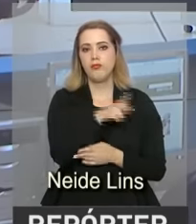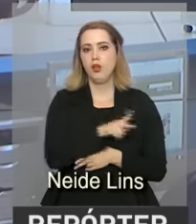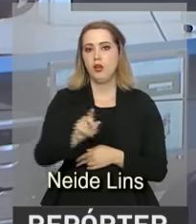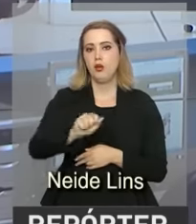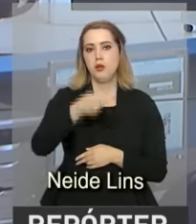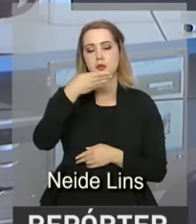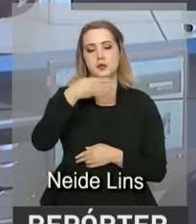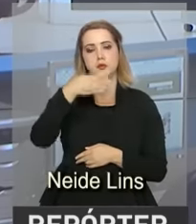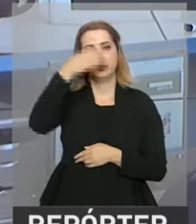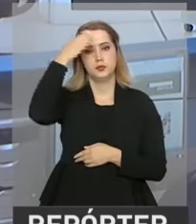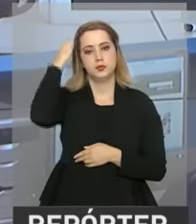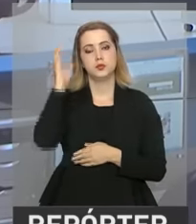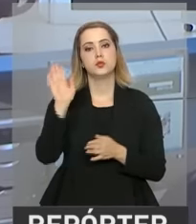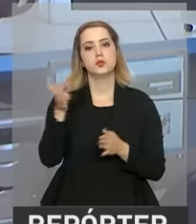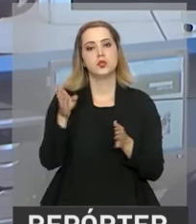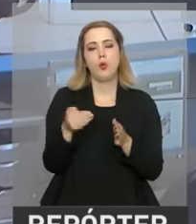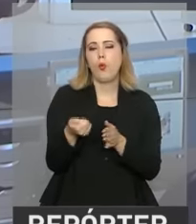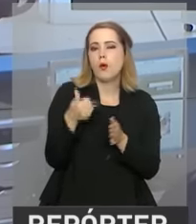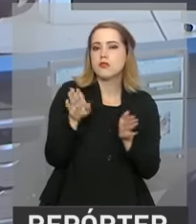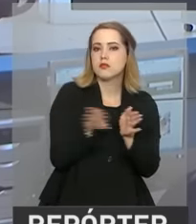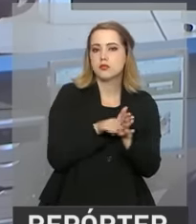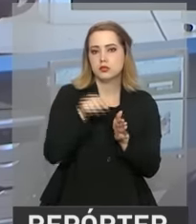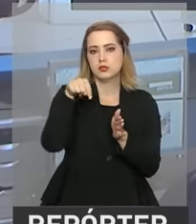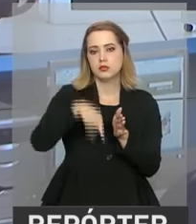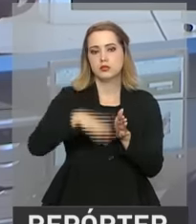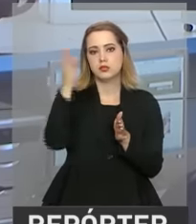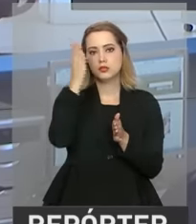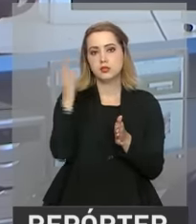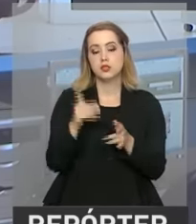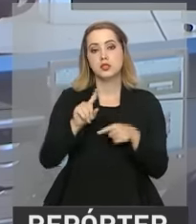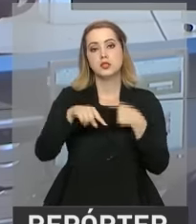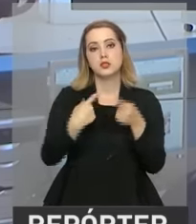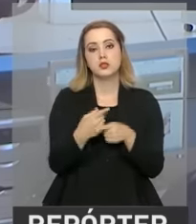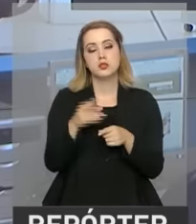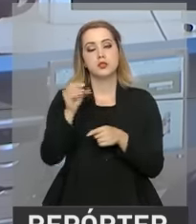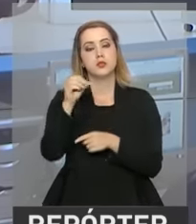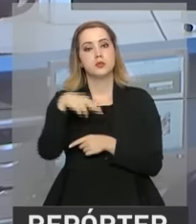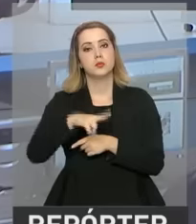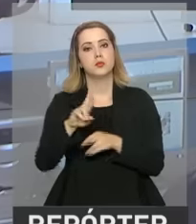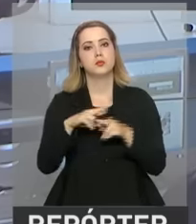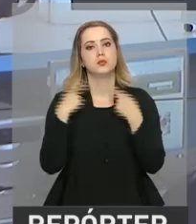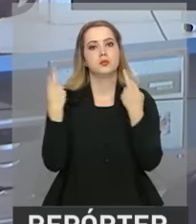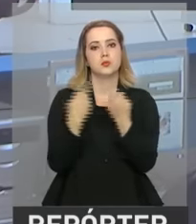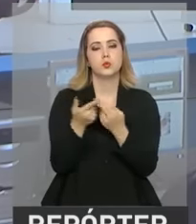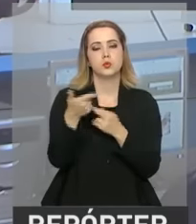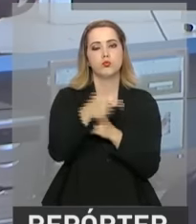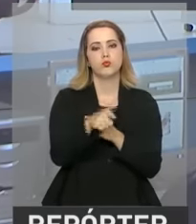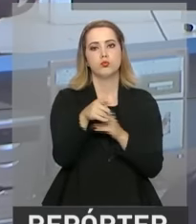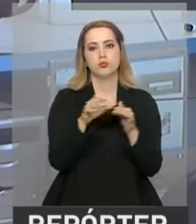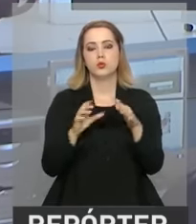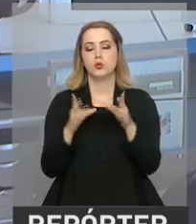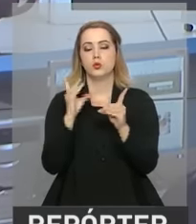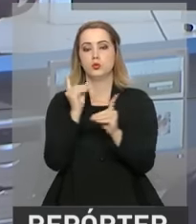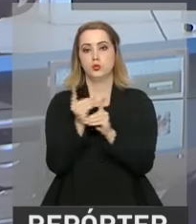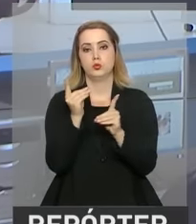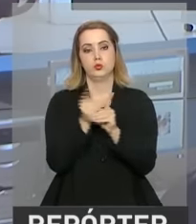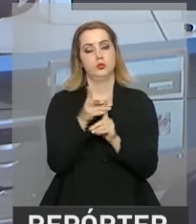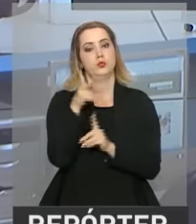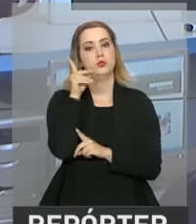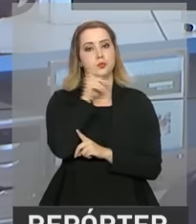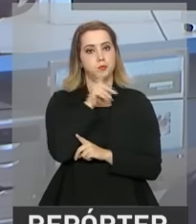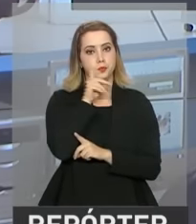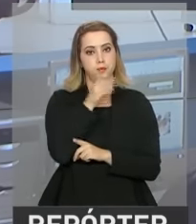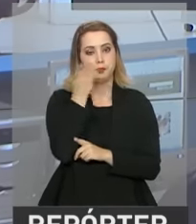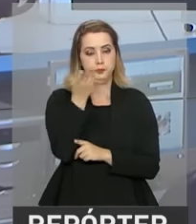já está a caminho do Brasil depois de participar da Assembleia Geral da ONU e de outros compromissos nos Estados Unidos. O último dia em Nova York